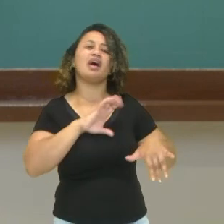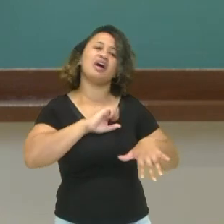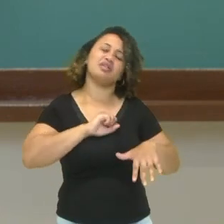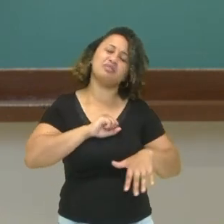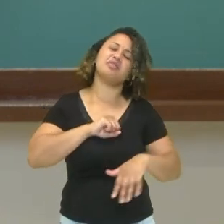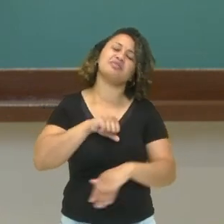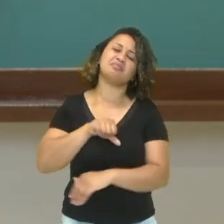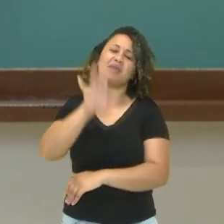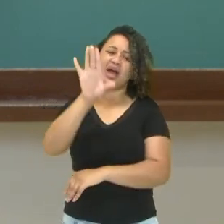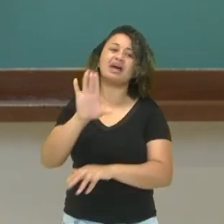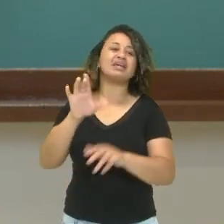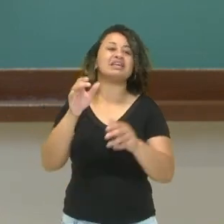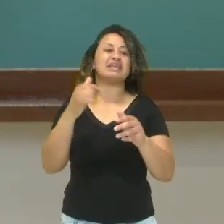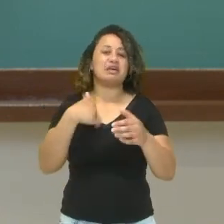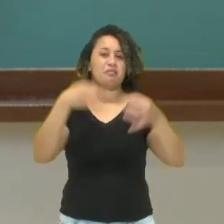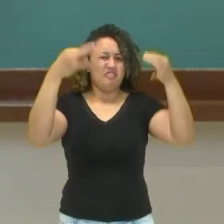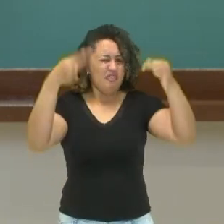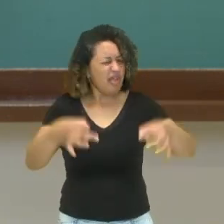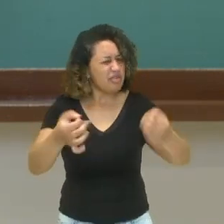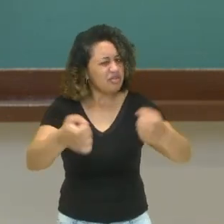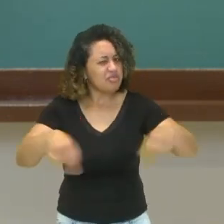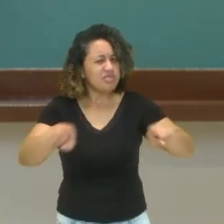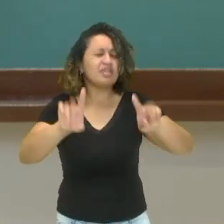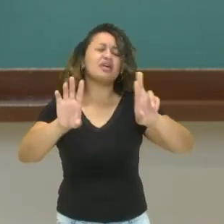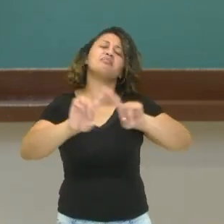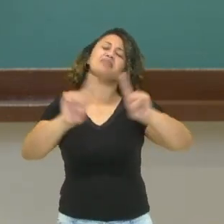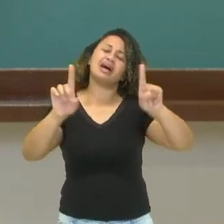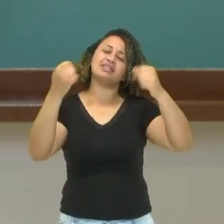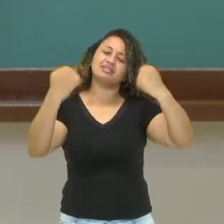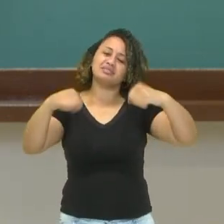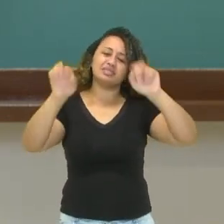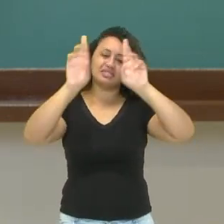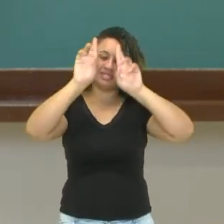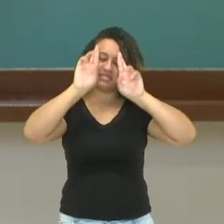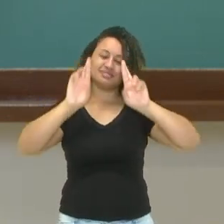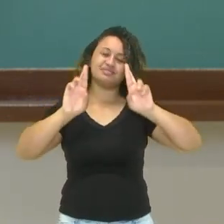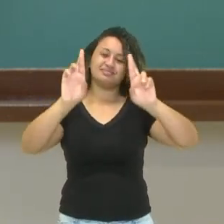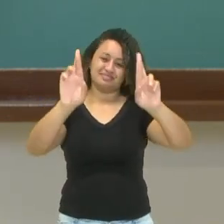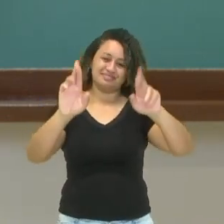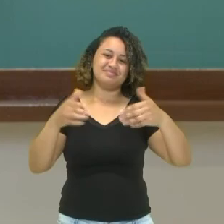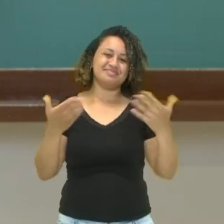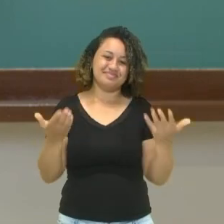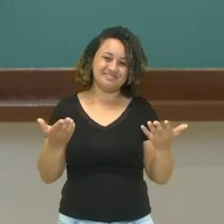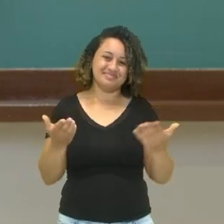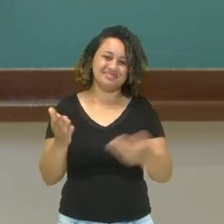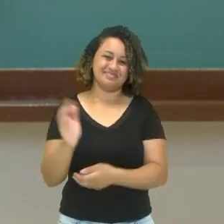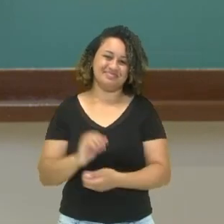no peito. Não precisa ser perfeito, mas se não puder ser amor, seja pelo menos respeito.